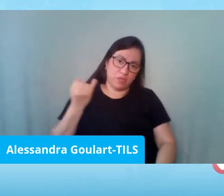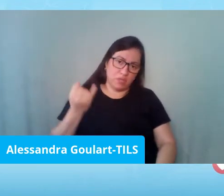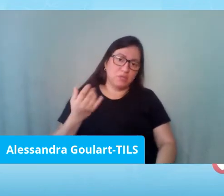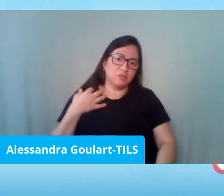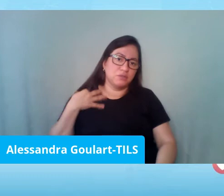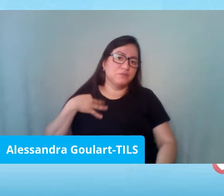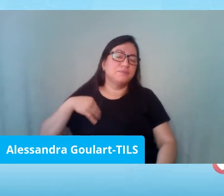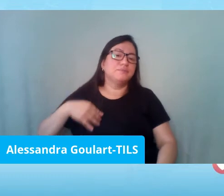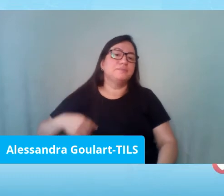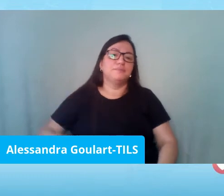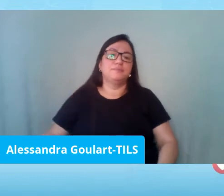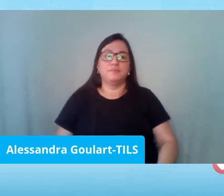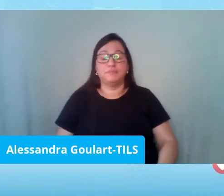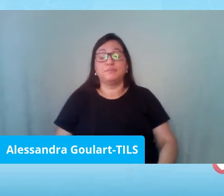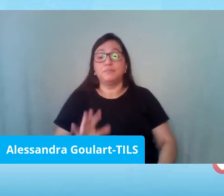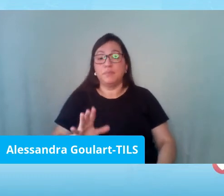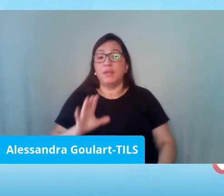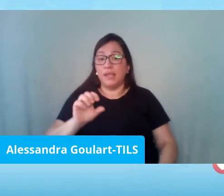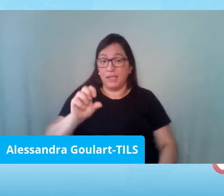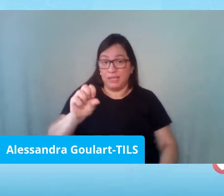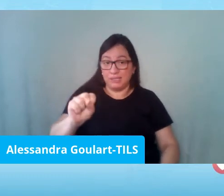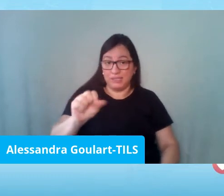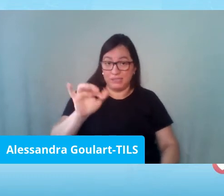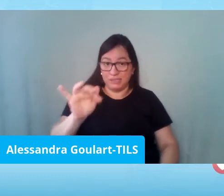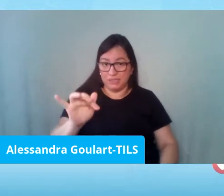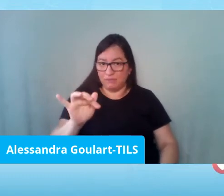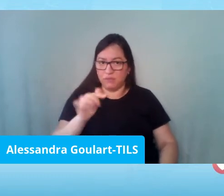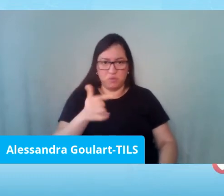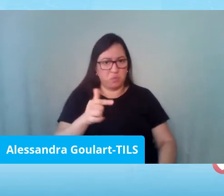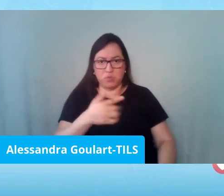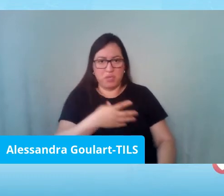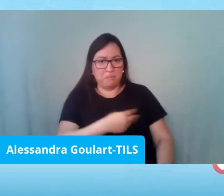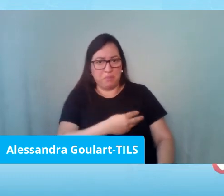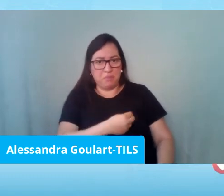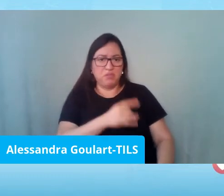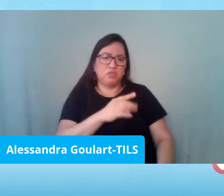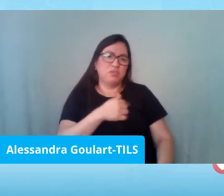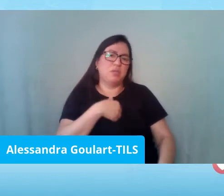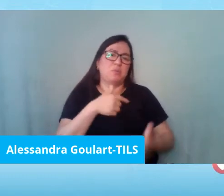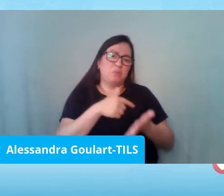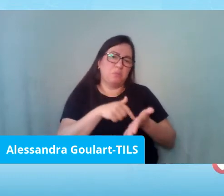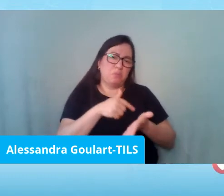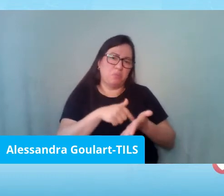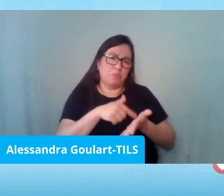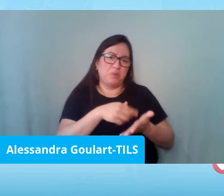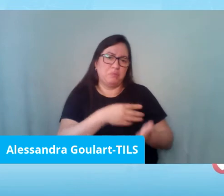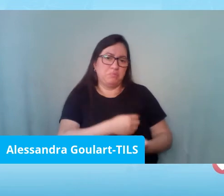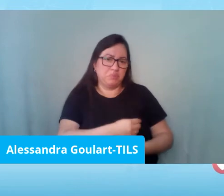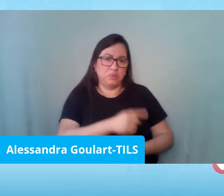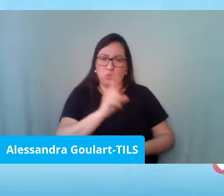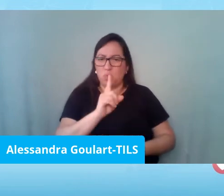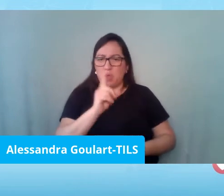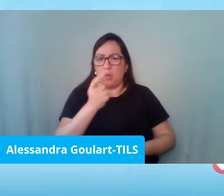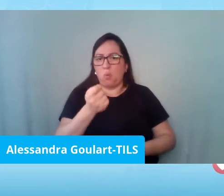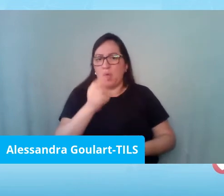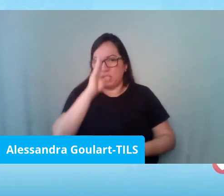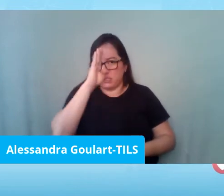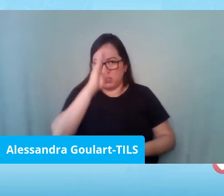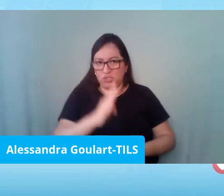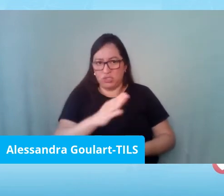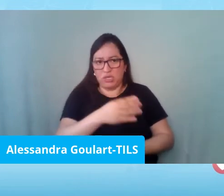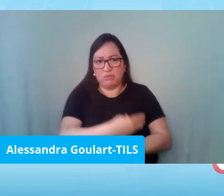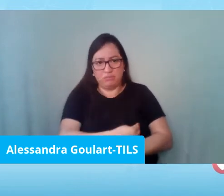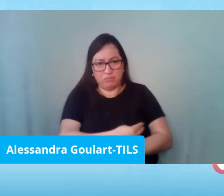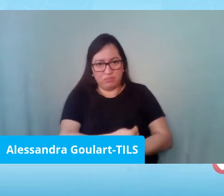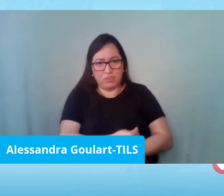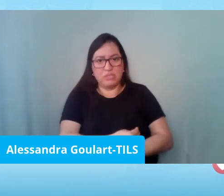Sífilis no aleitamento não tem relação direta, tá, gente? A não ser que tenha uma lesão ali no mamilo, mas não se pega por aleitamento materno.